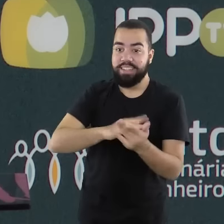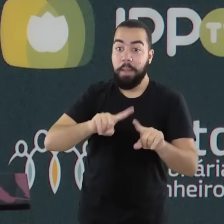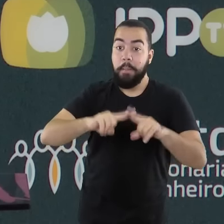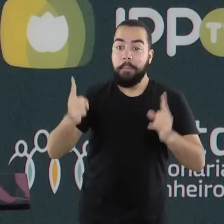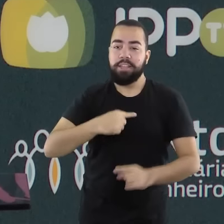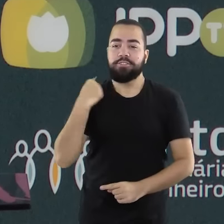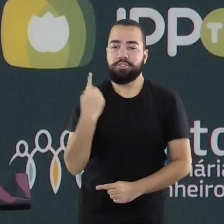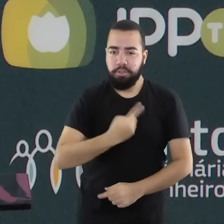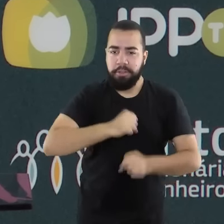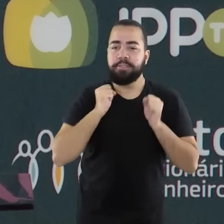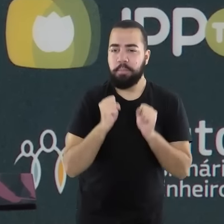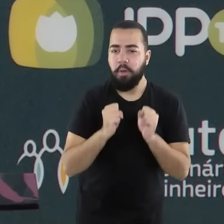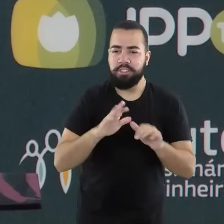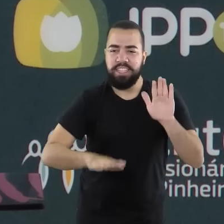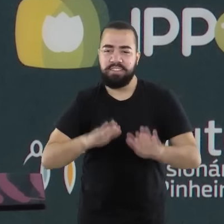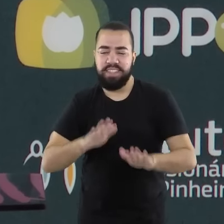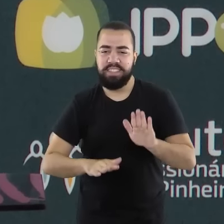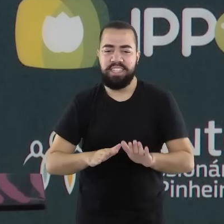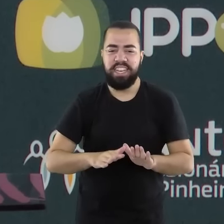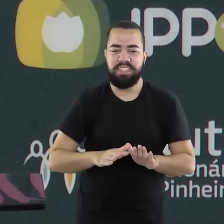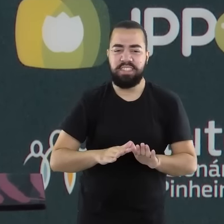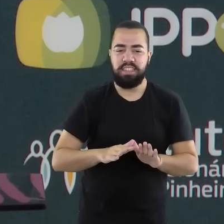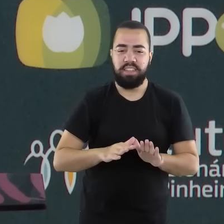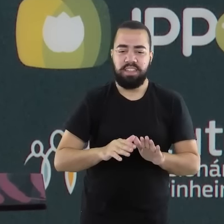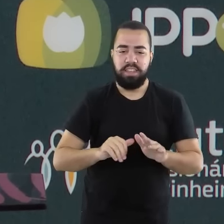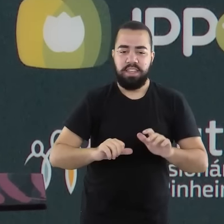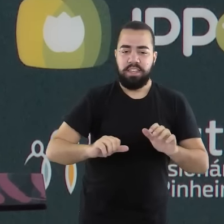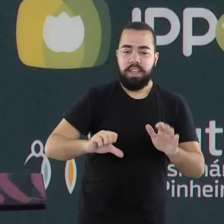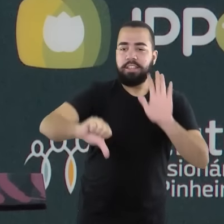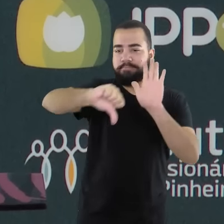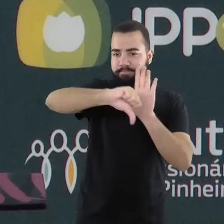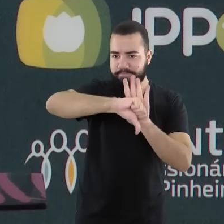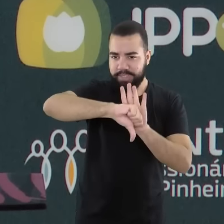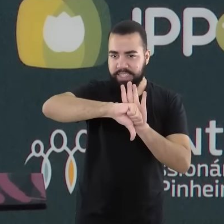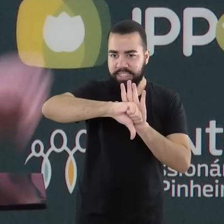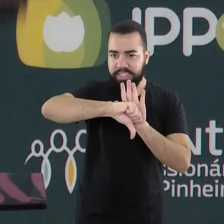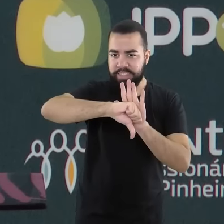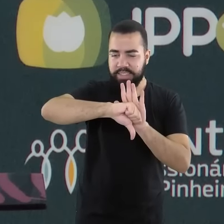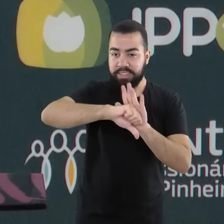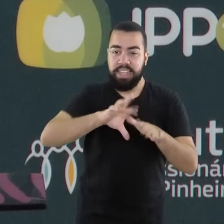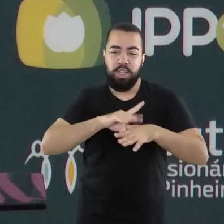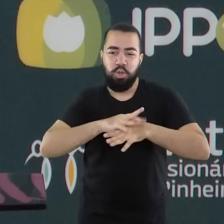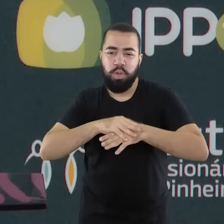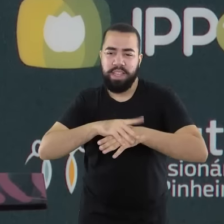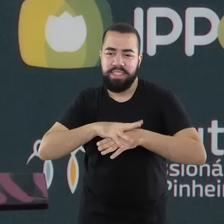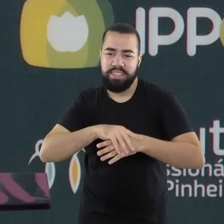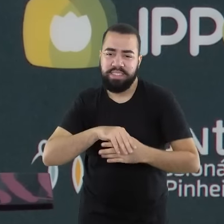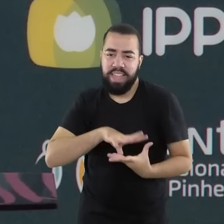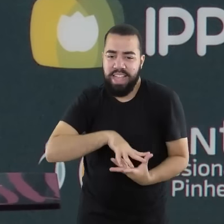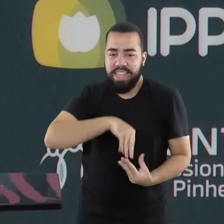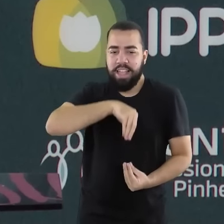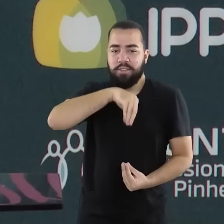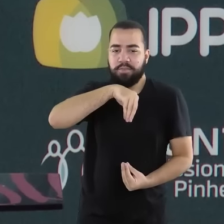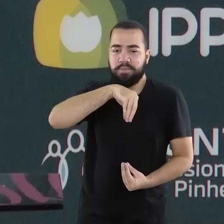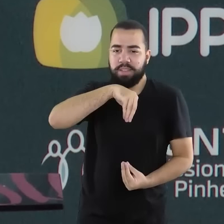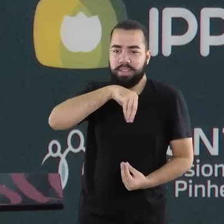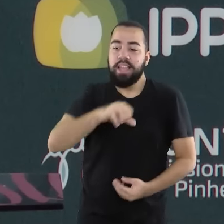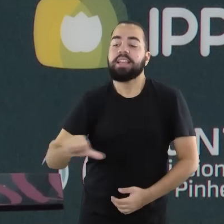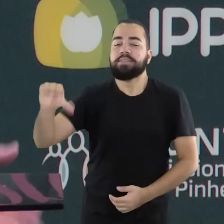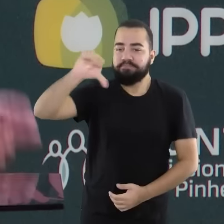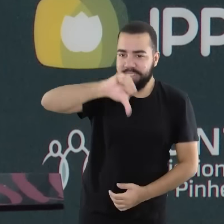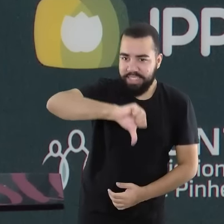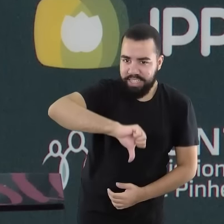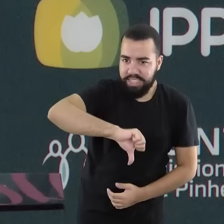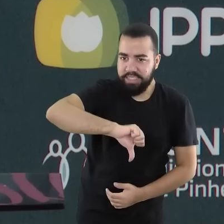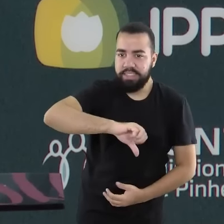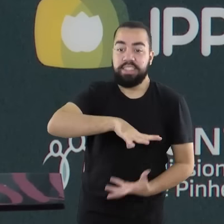podemos passar por crises, por enfermidades espirituais, por frieza espiritual. E é